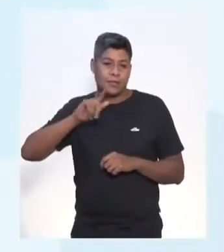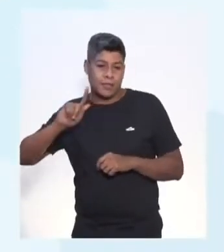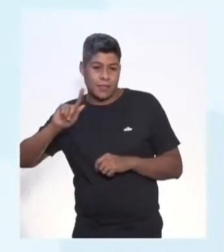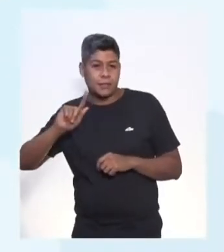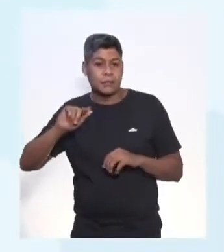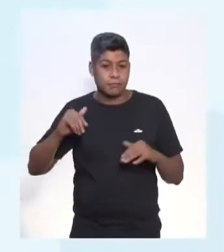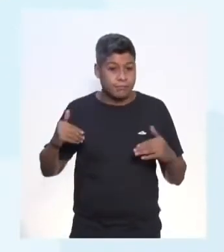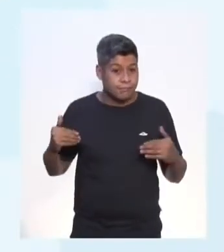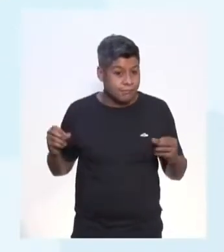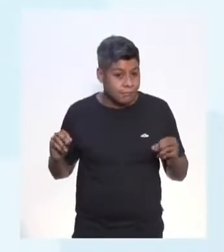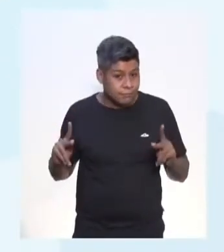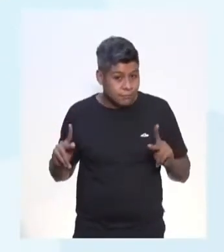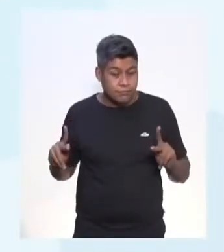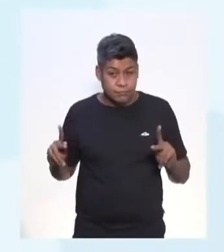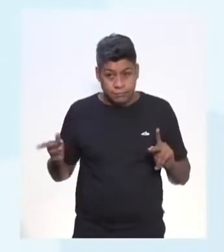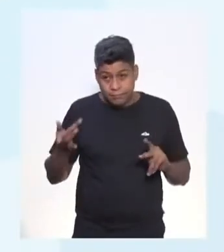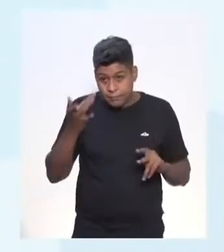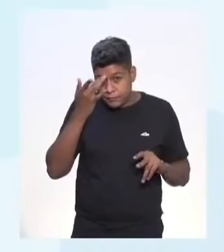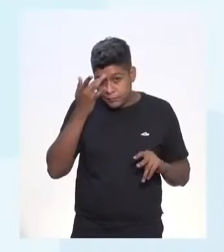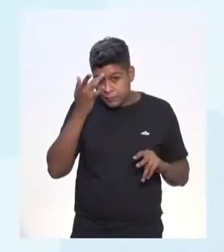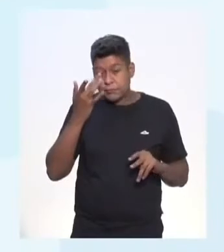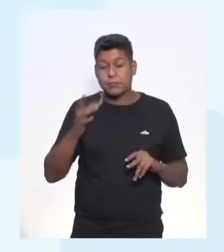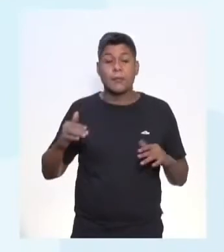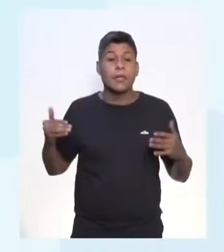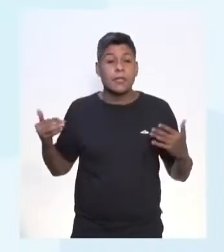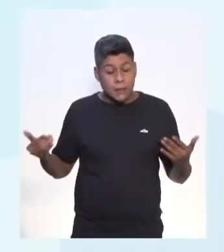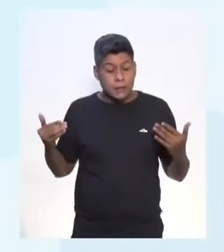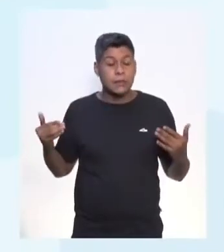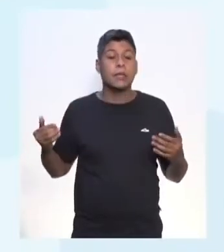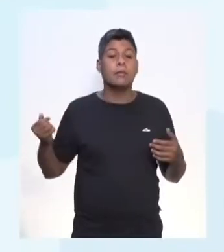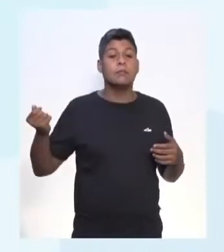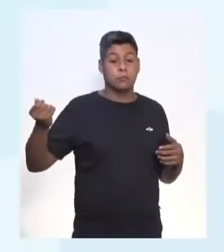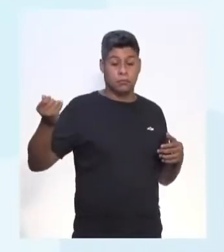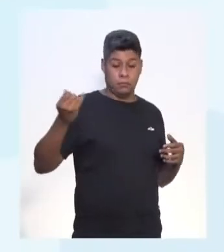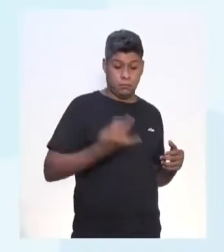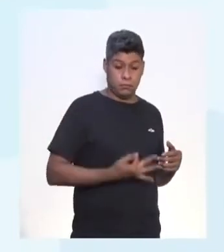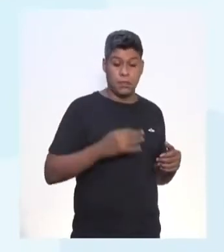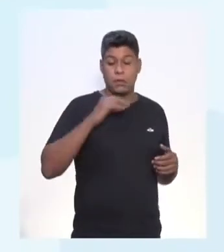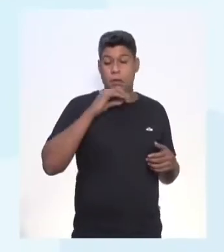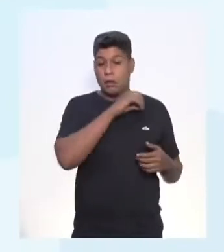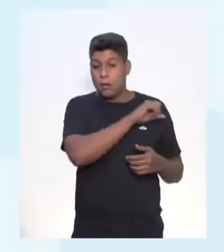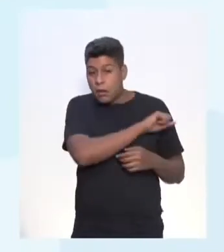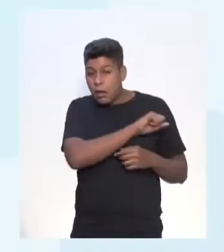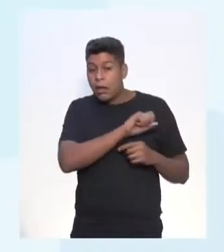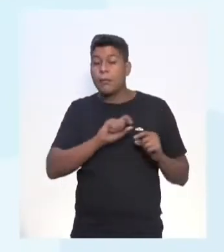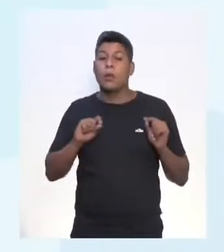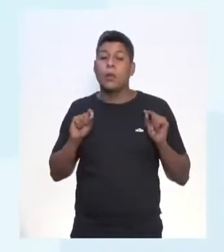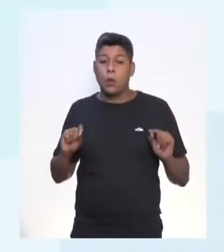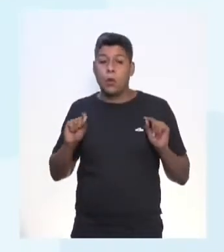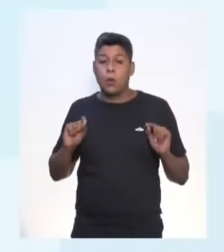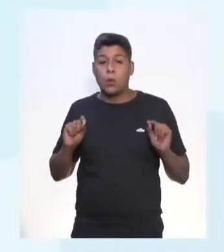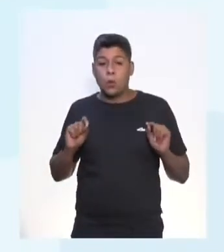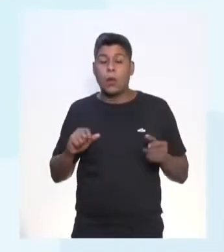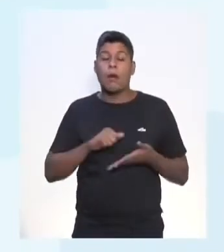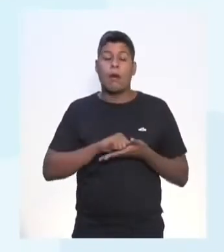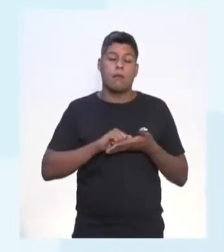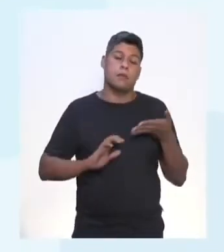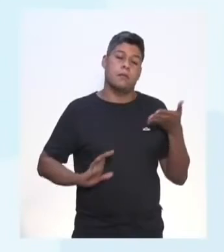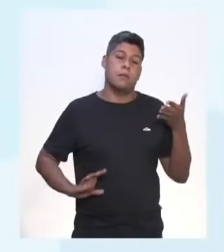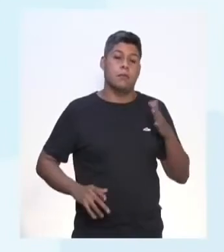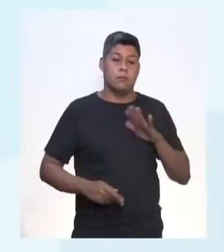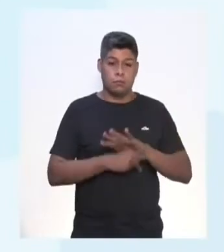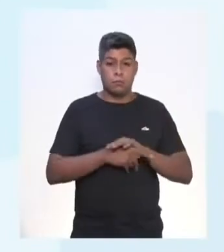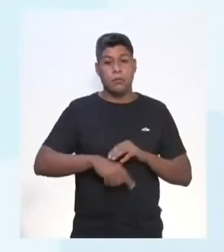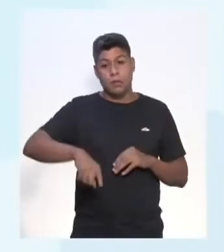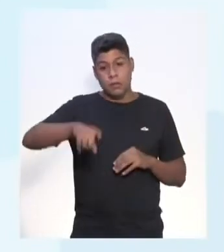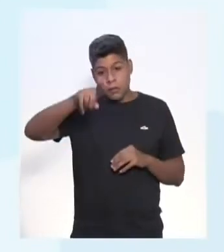ok? Pegou, galera? Então, nós iremos fazer aqui bem rapidinho uma atividade para que